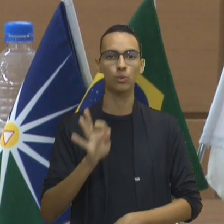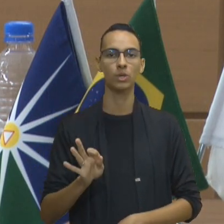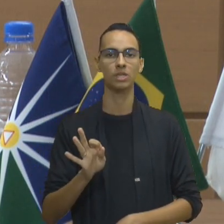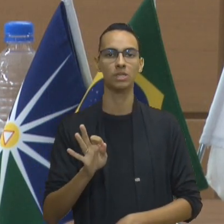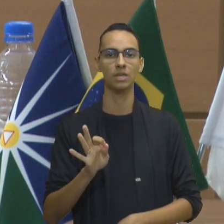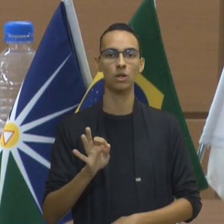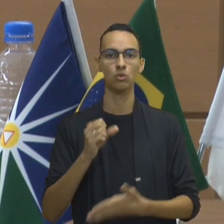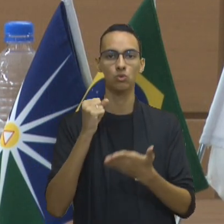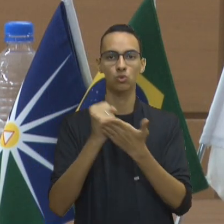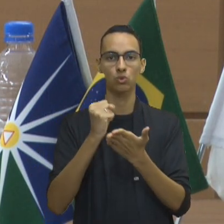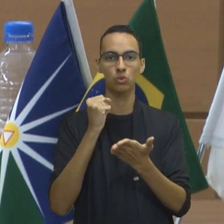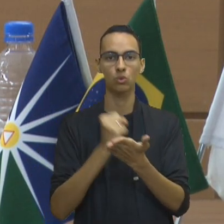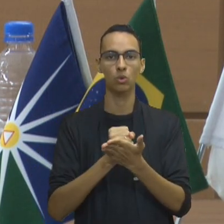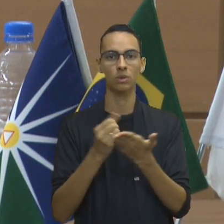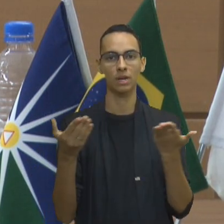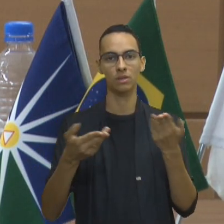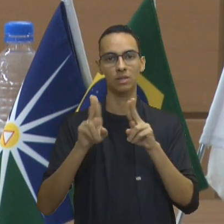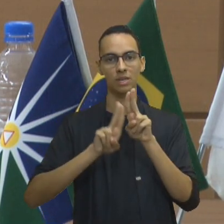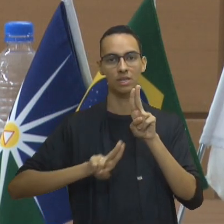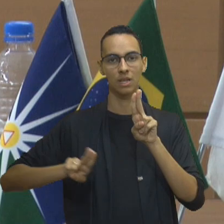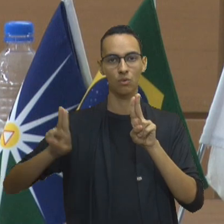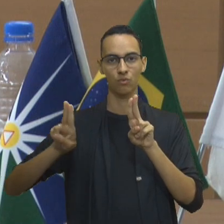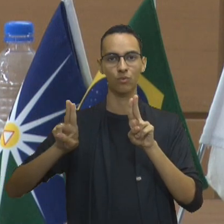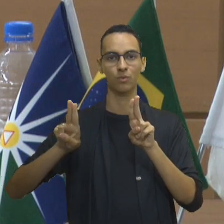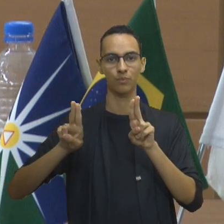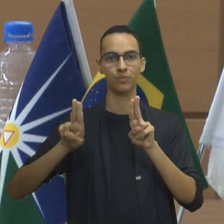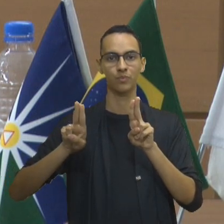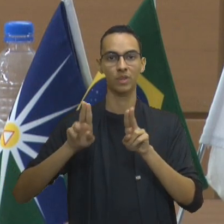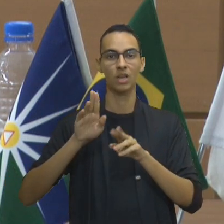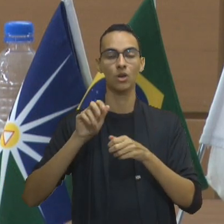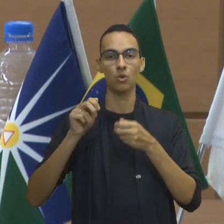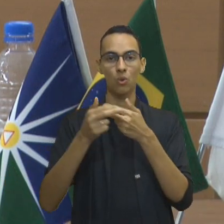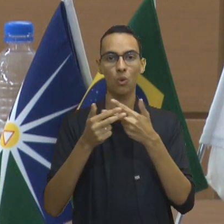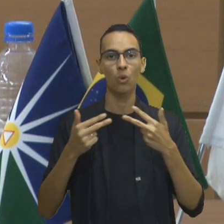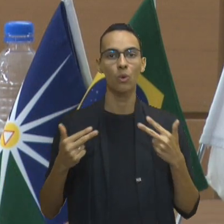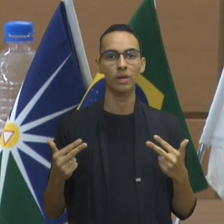nos contratos da UFO, medida que já